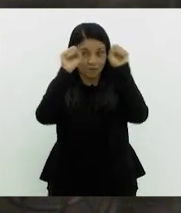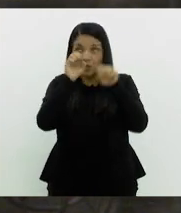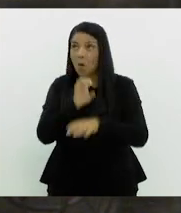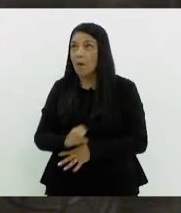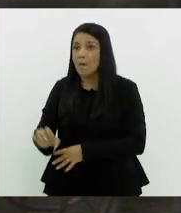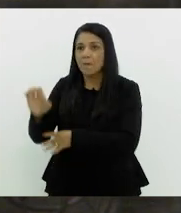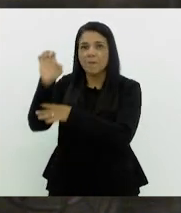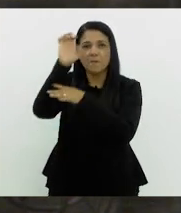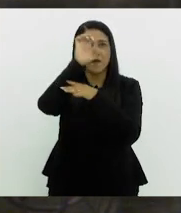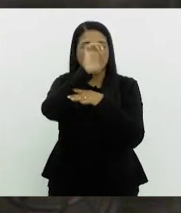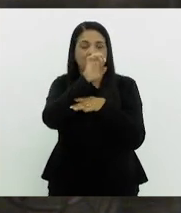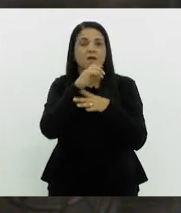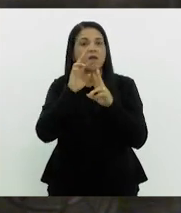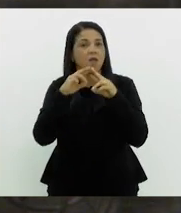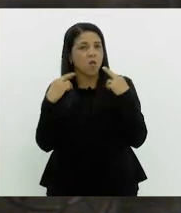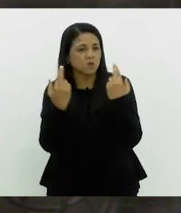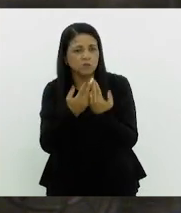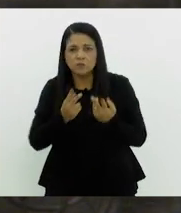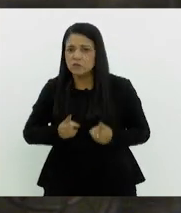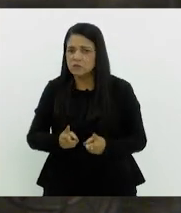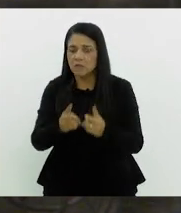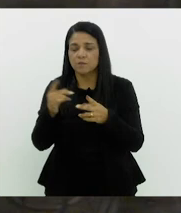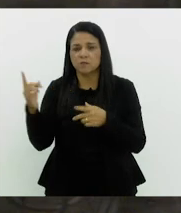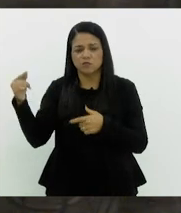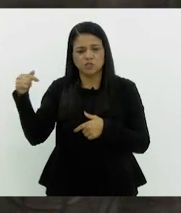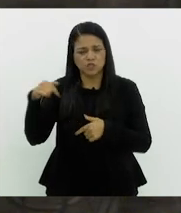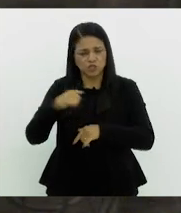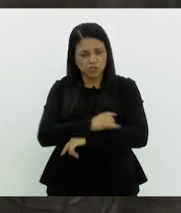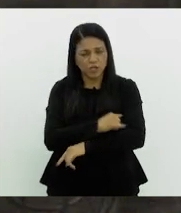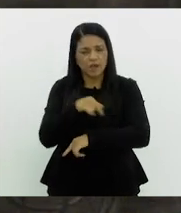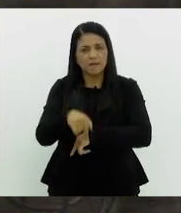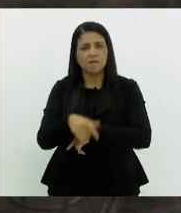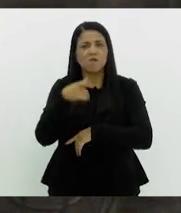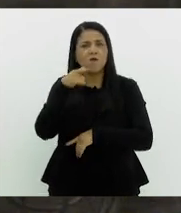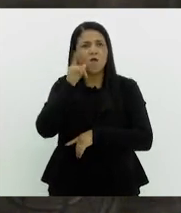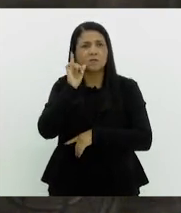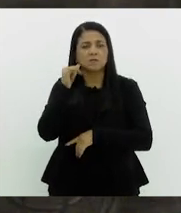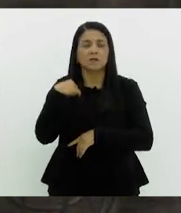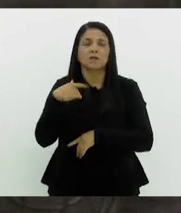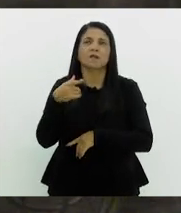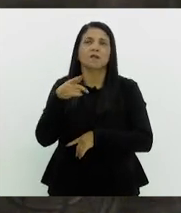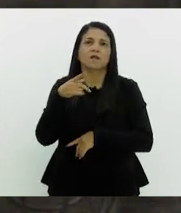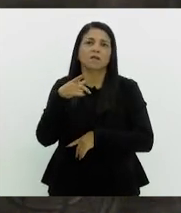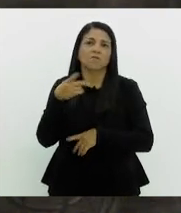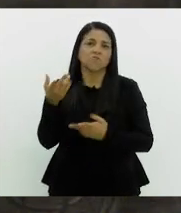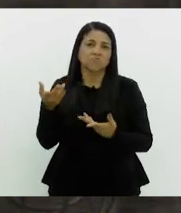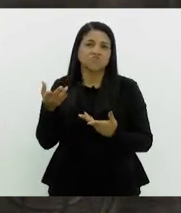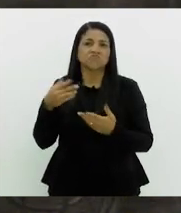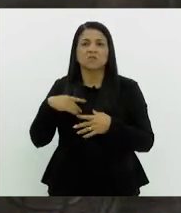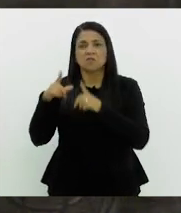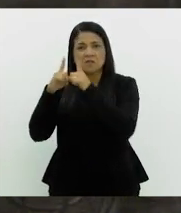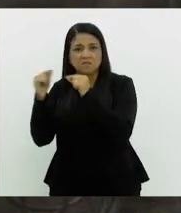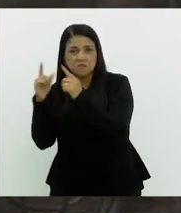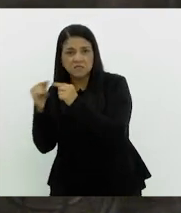aí reunido o tempo todo, cheguei ao Rio ontem, eu estive em Brasília, estive em São Paulo, e a gente passa a vida